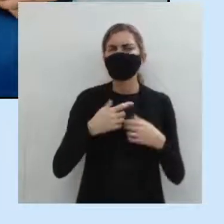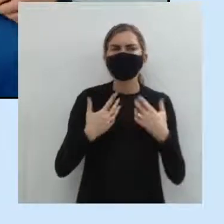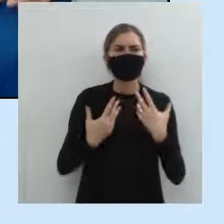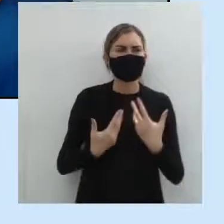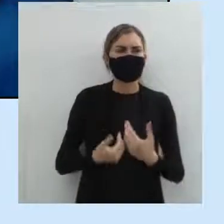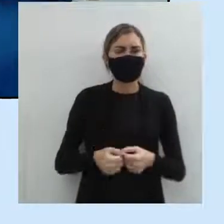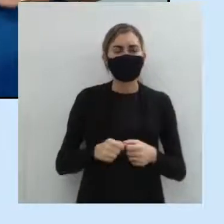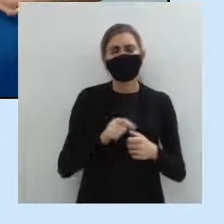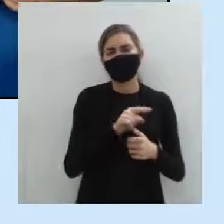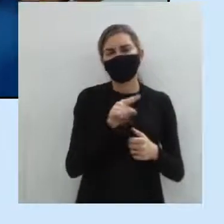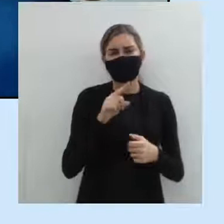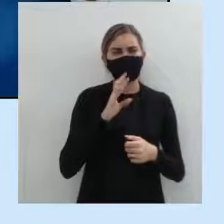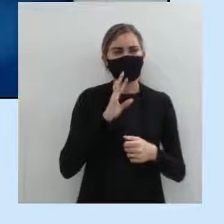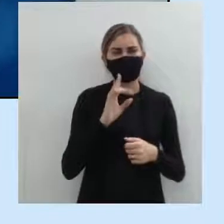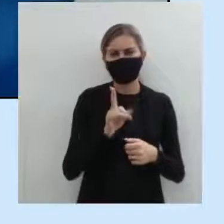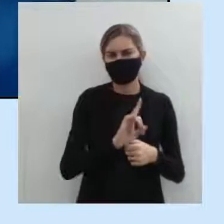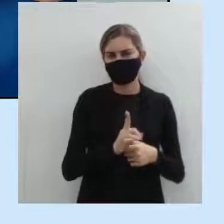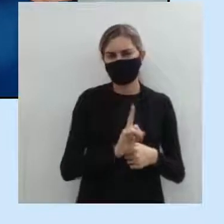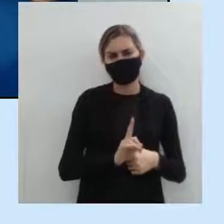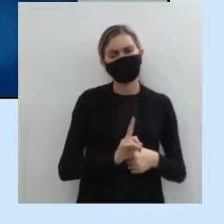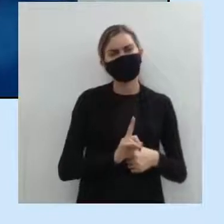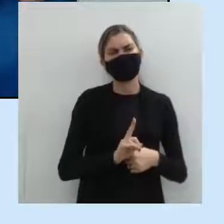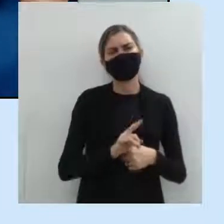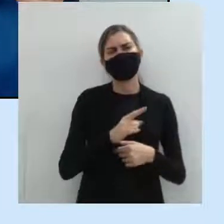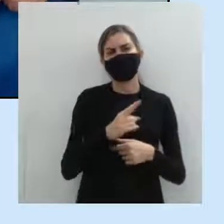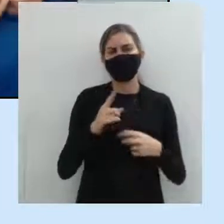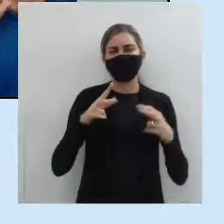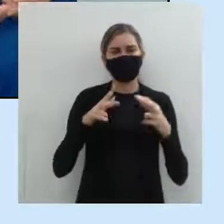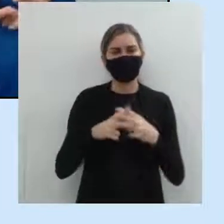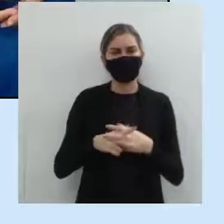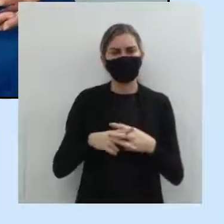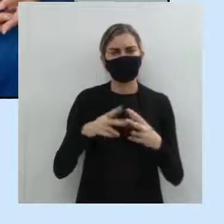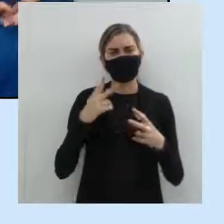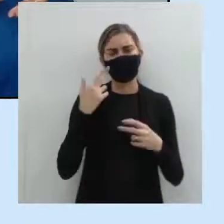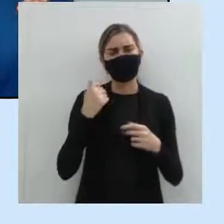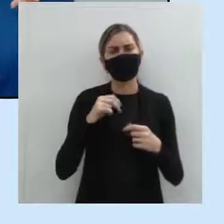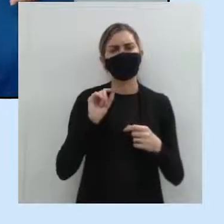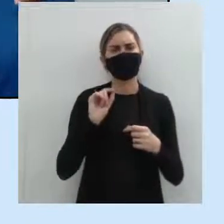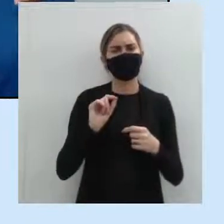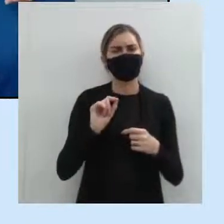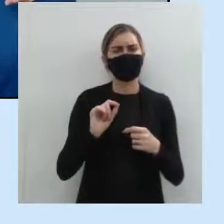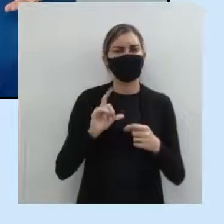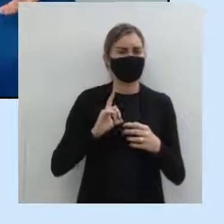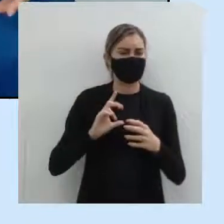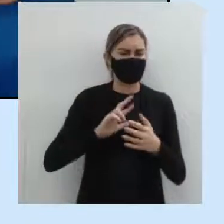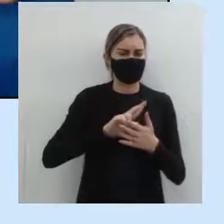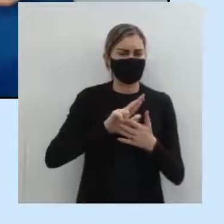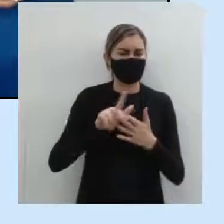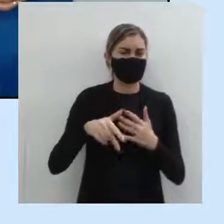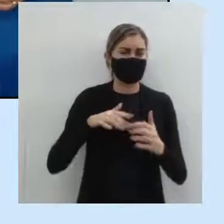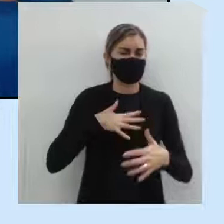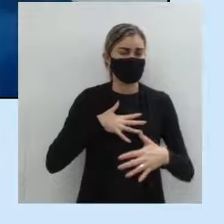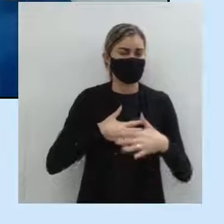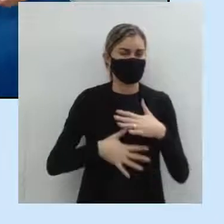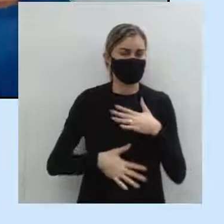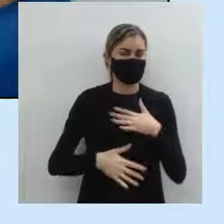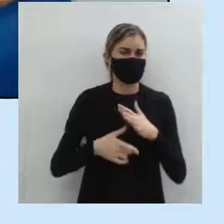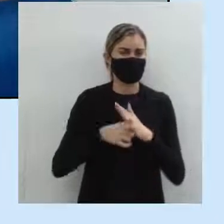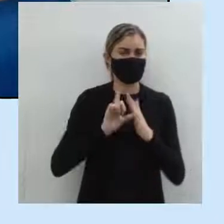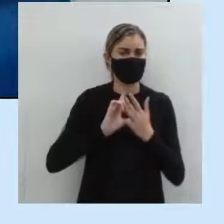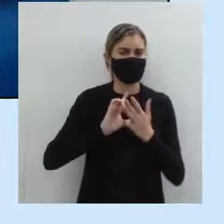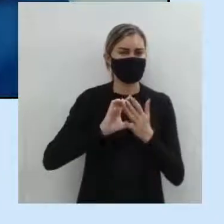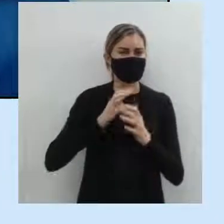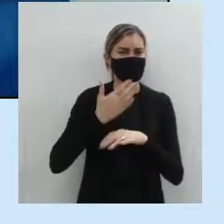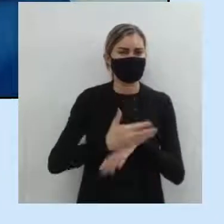desgastante. Para você que não conhece, o jiu-jitsu é uma luta mais de solo. Mas tem uma gama física antes de